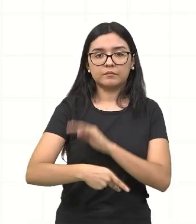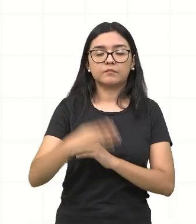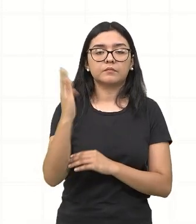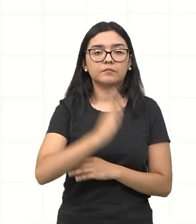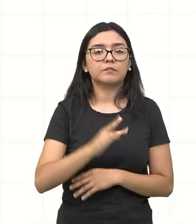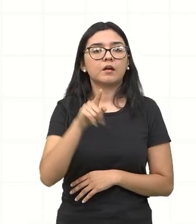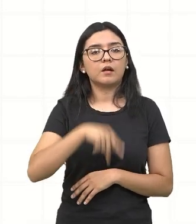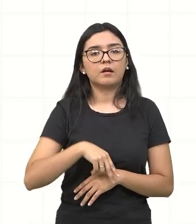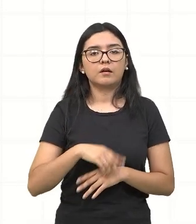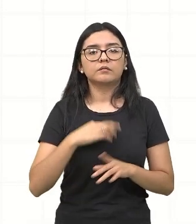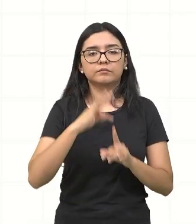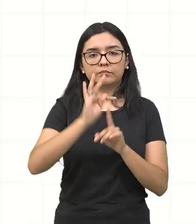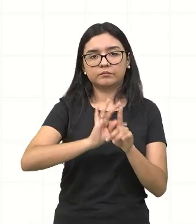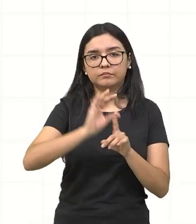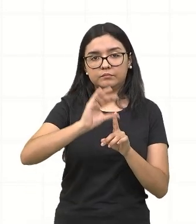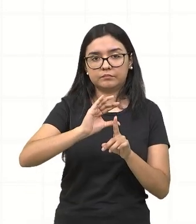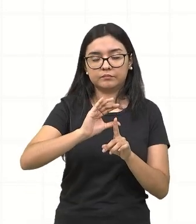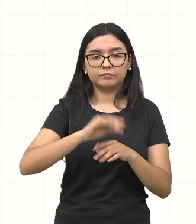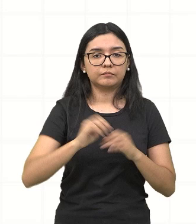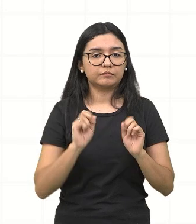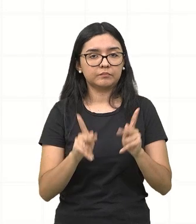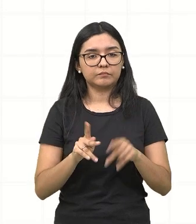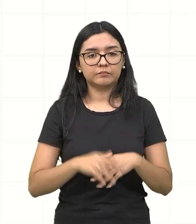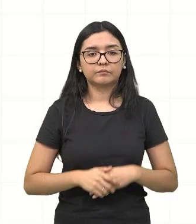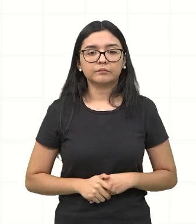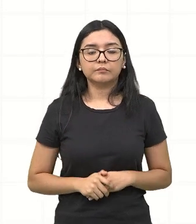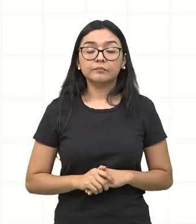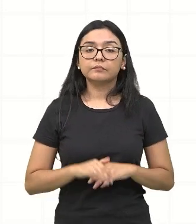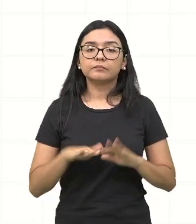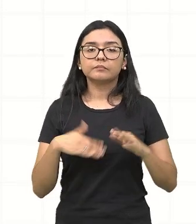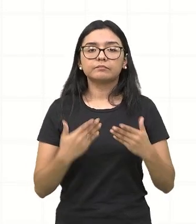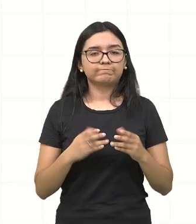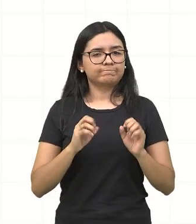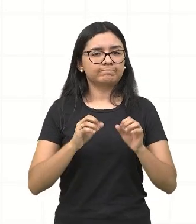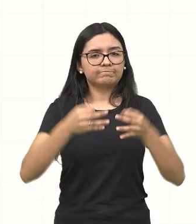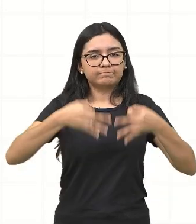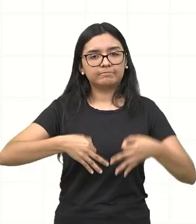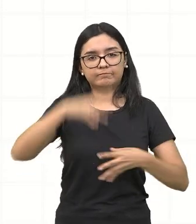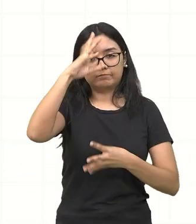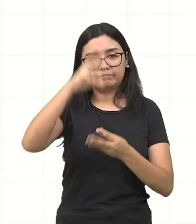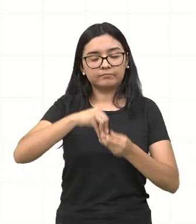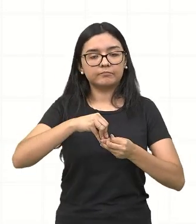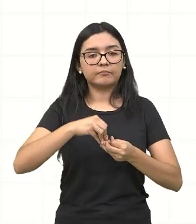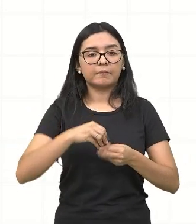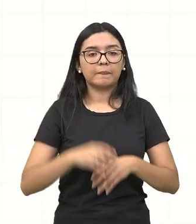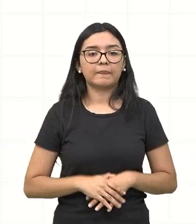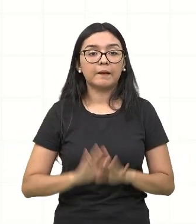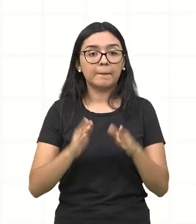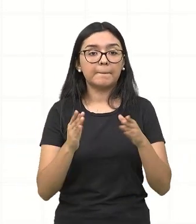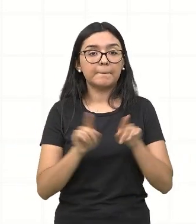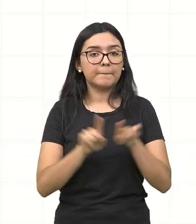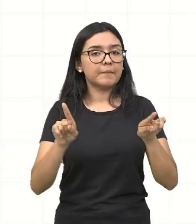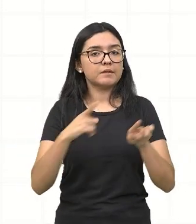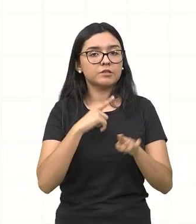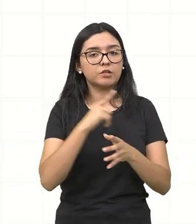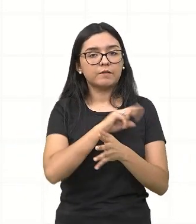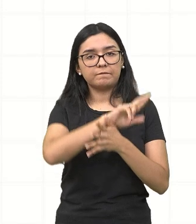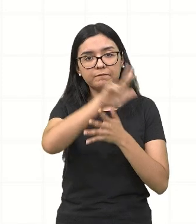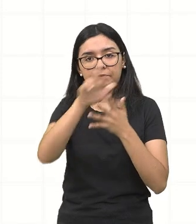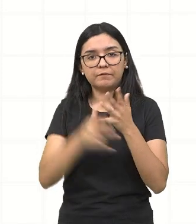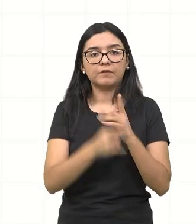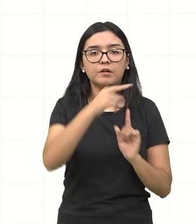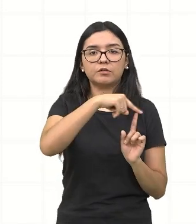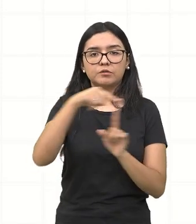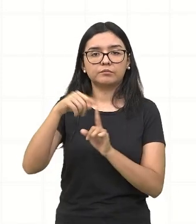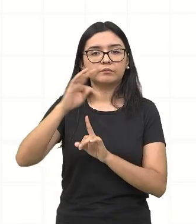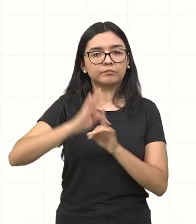em graus Celsius. Tudo bem? Beleza até aí? Bom, mas tem tem vários tipos de termômetro